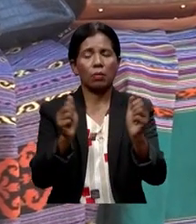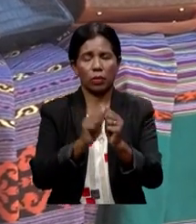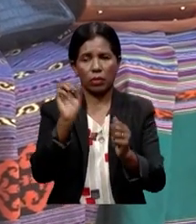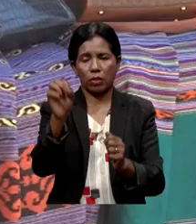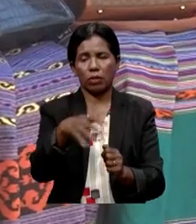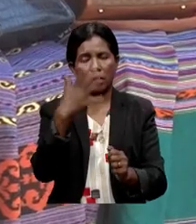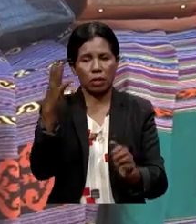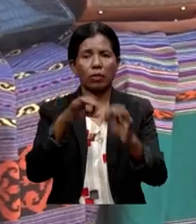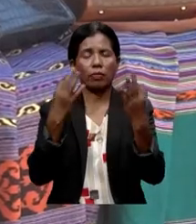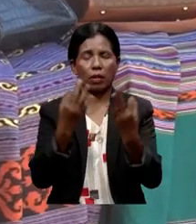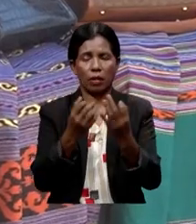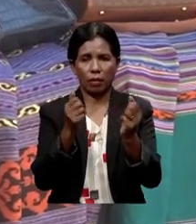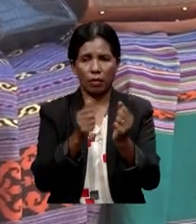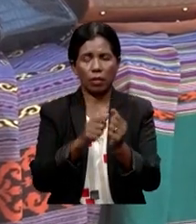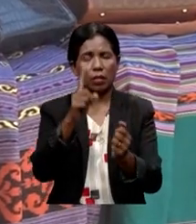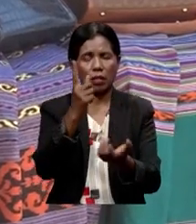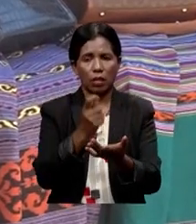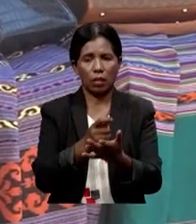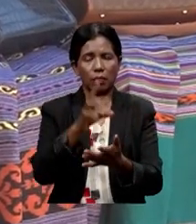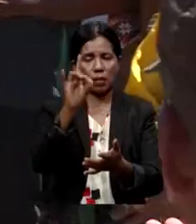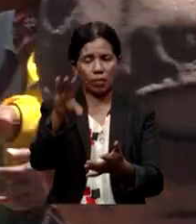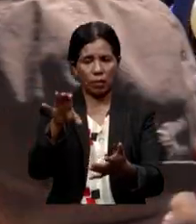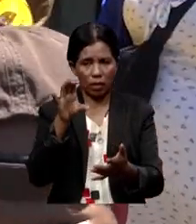o total família Rihun e de Atusualu Liu,